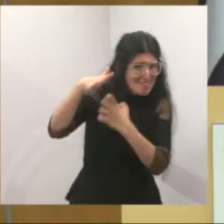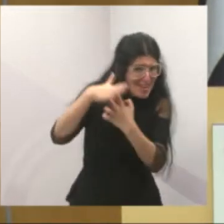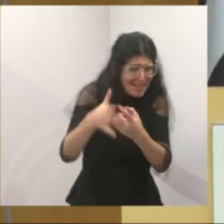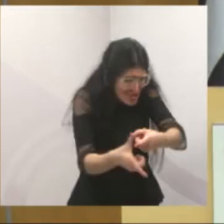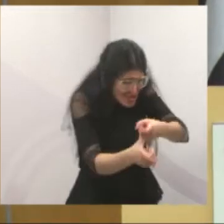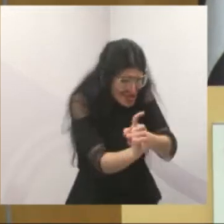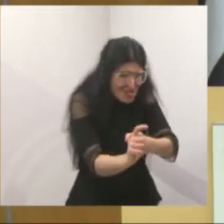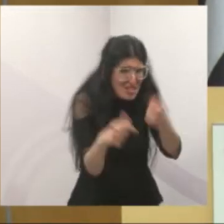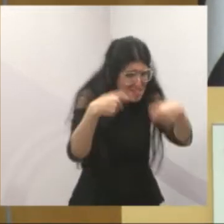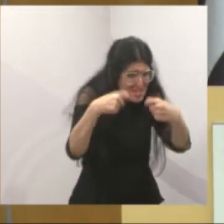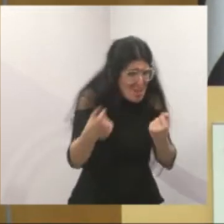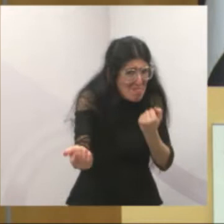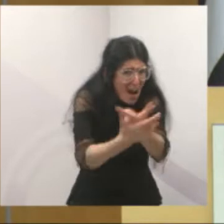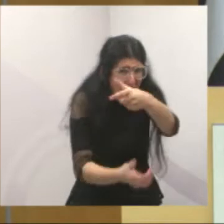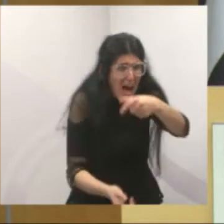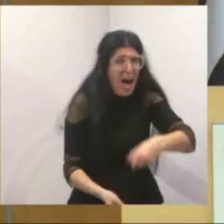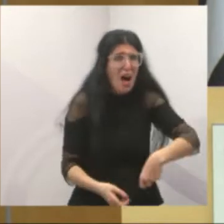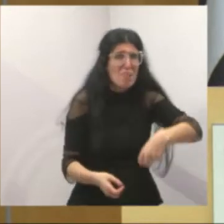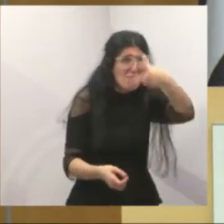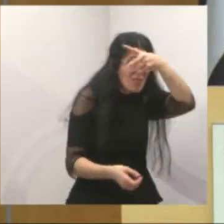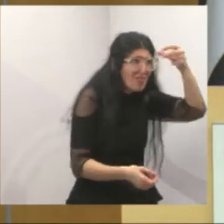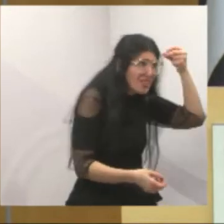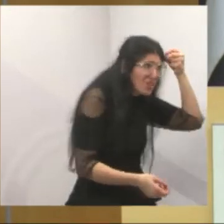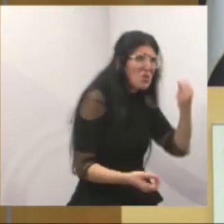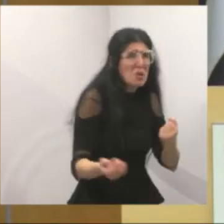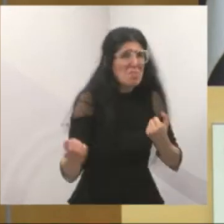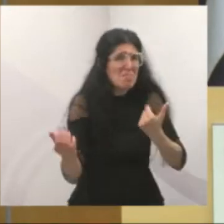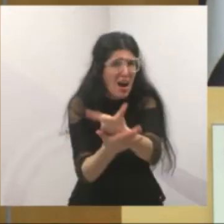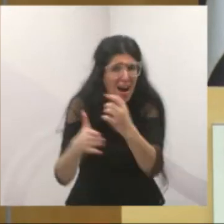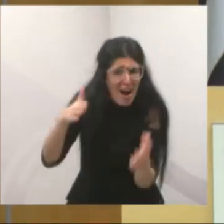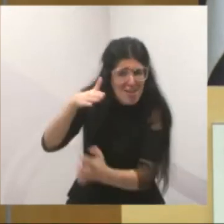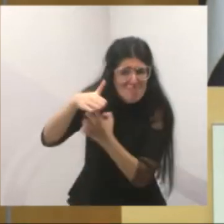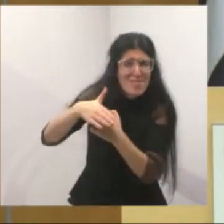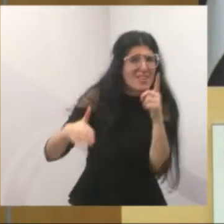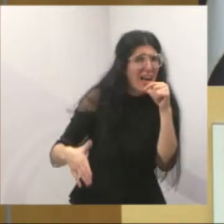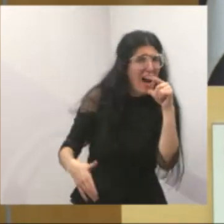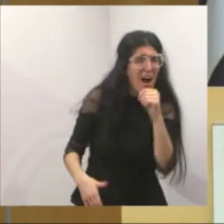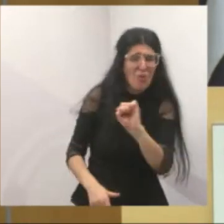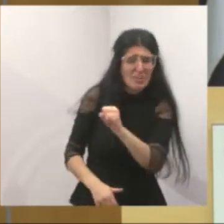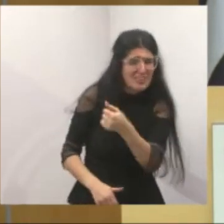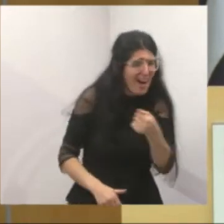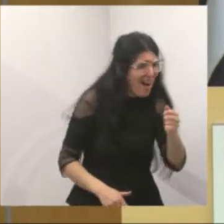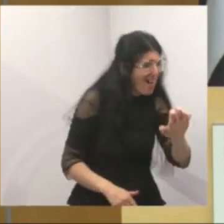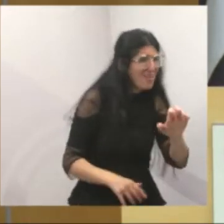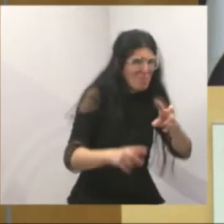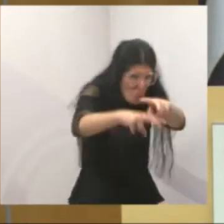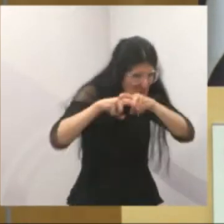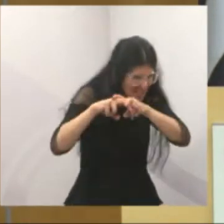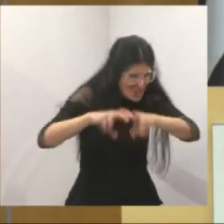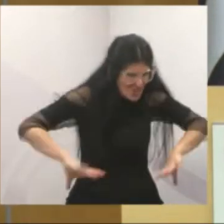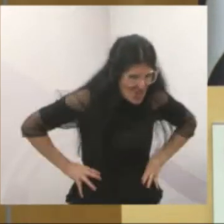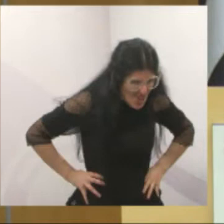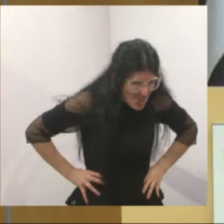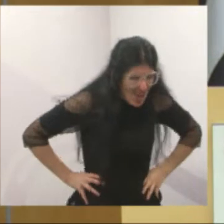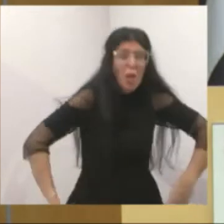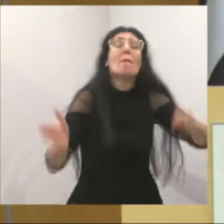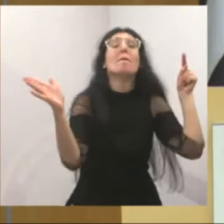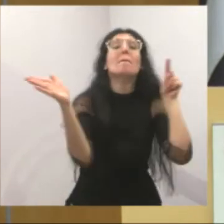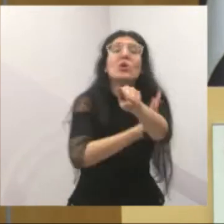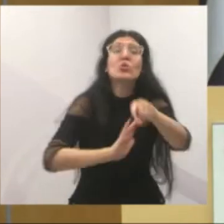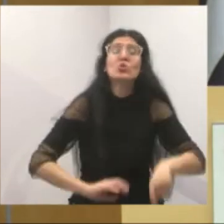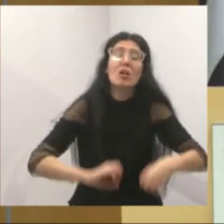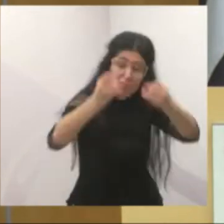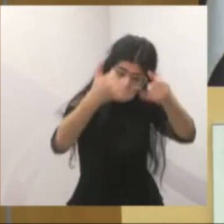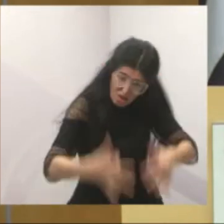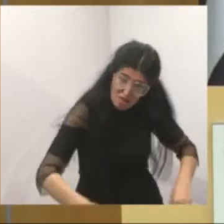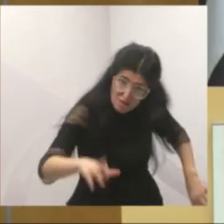prefeitura, deve para o SAI. Então fica essa pergunta, por que Isaías?